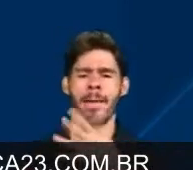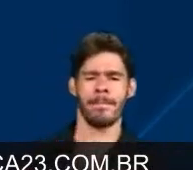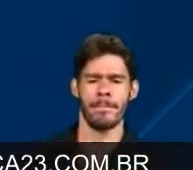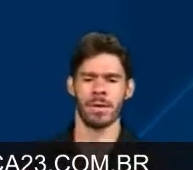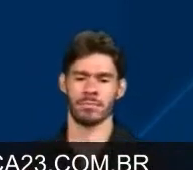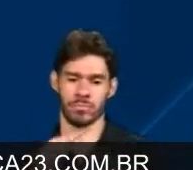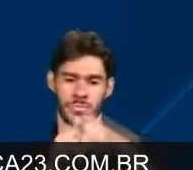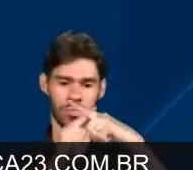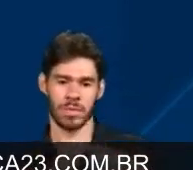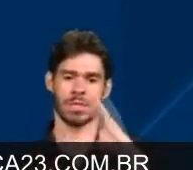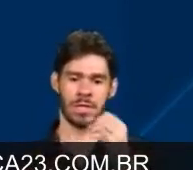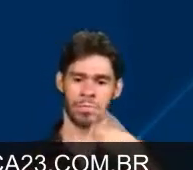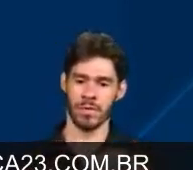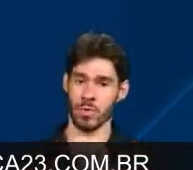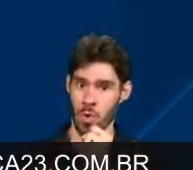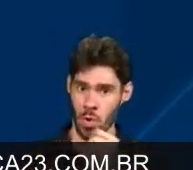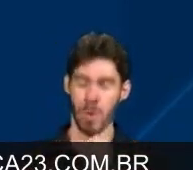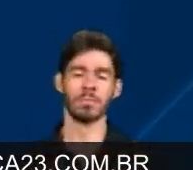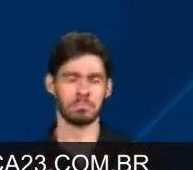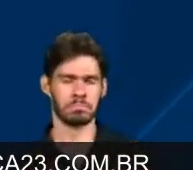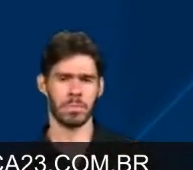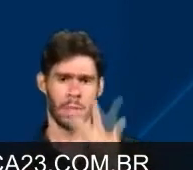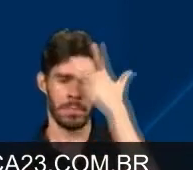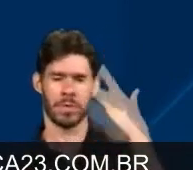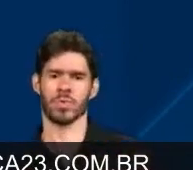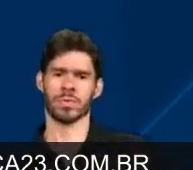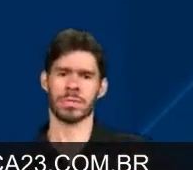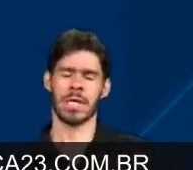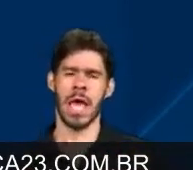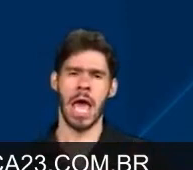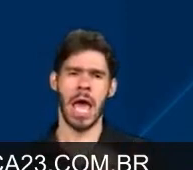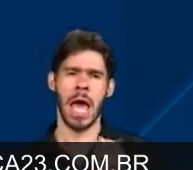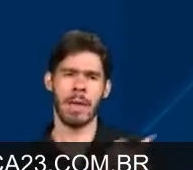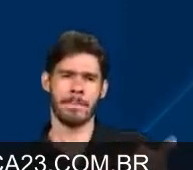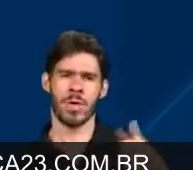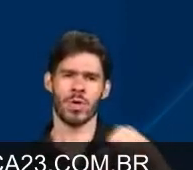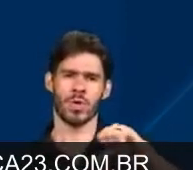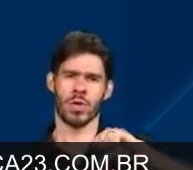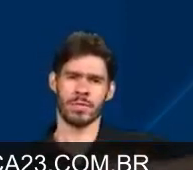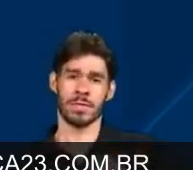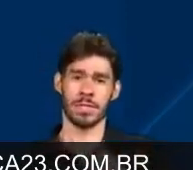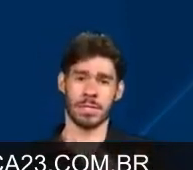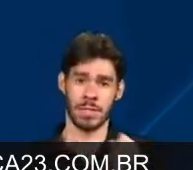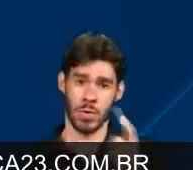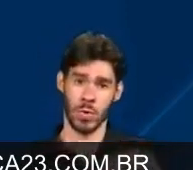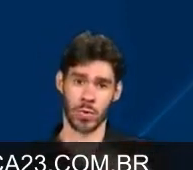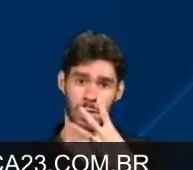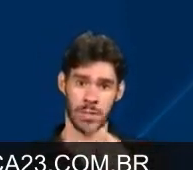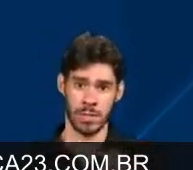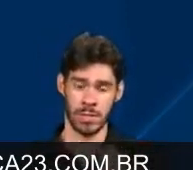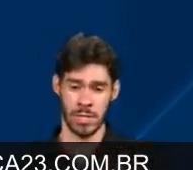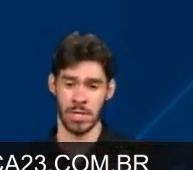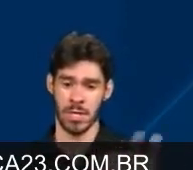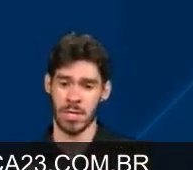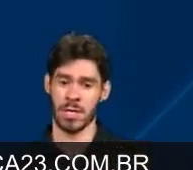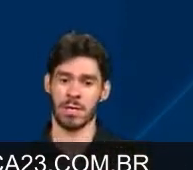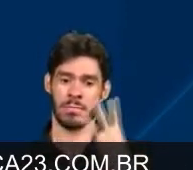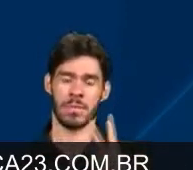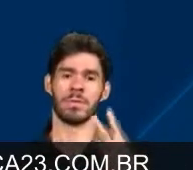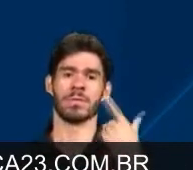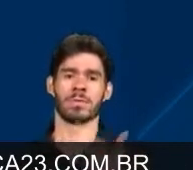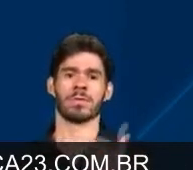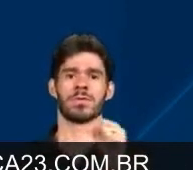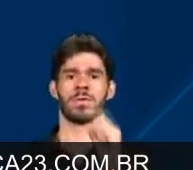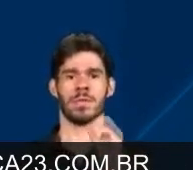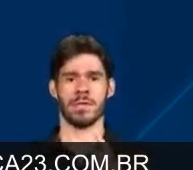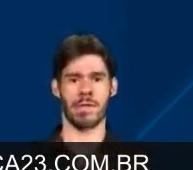médio multiplicado por 0,8. Quem recebia entre R$ 1.968,37 e